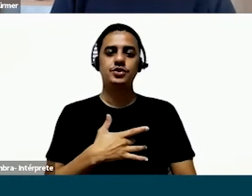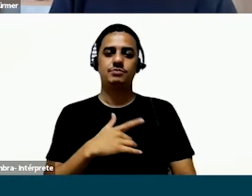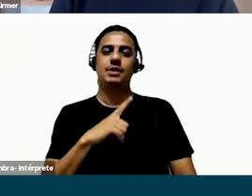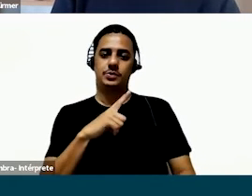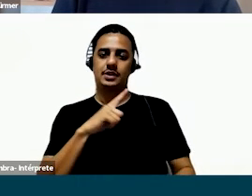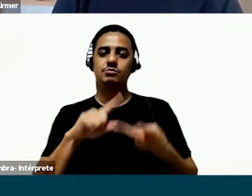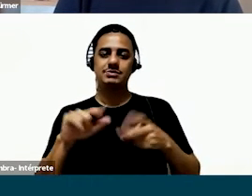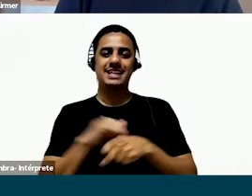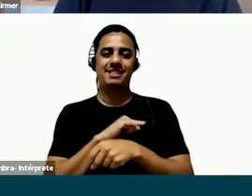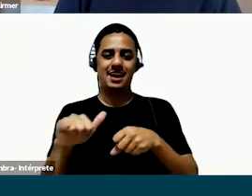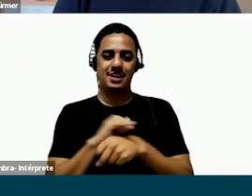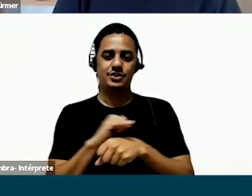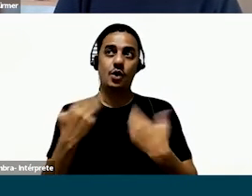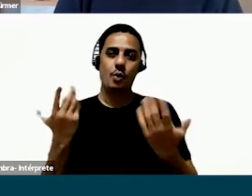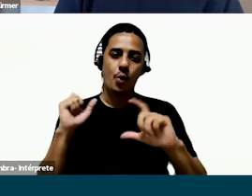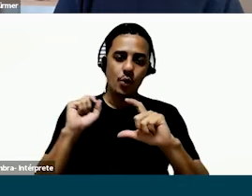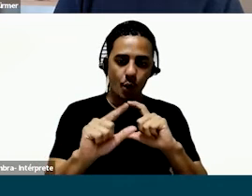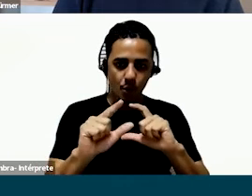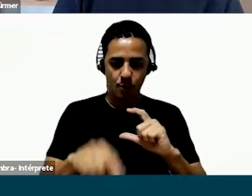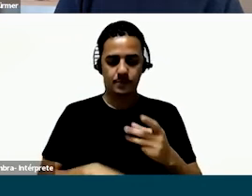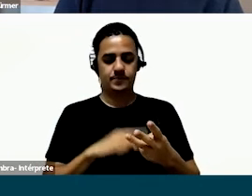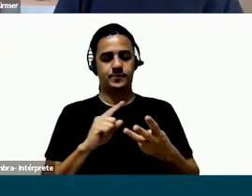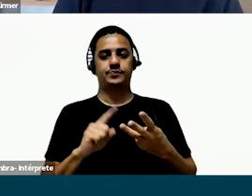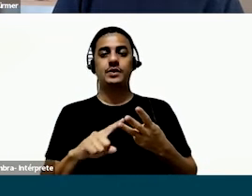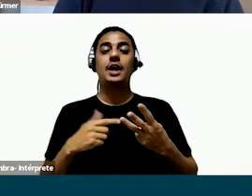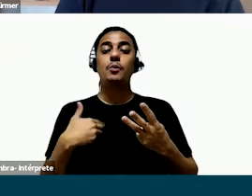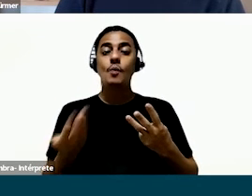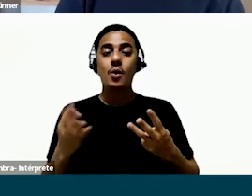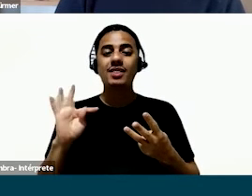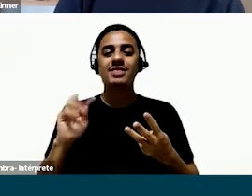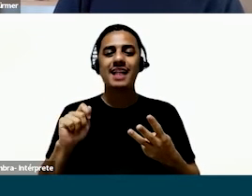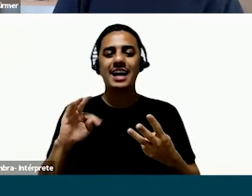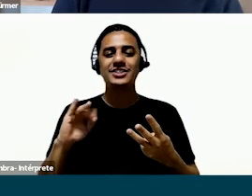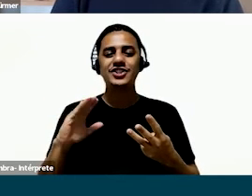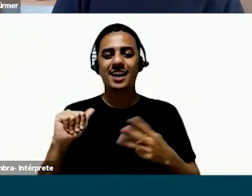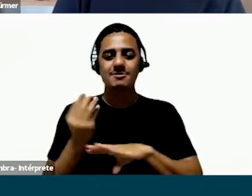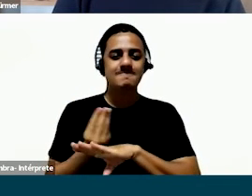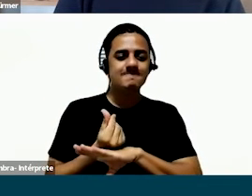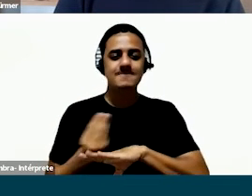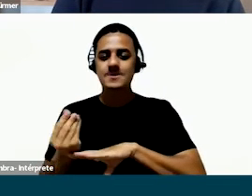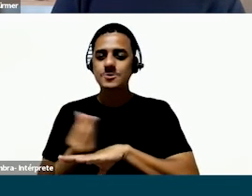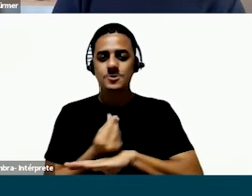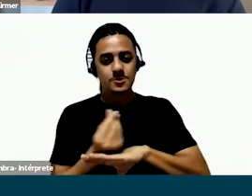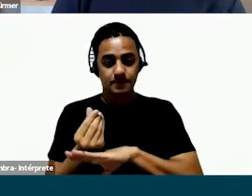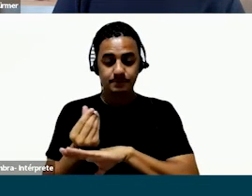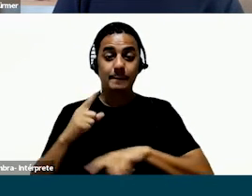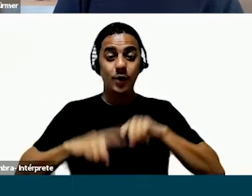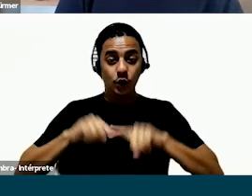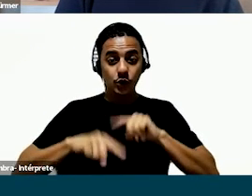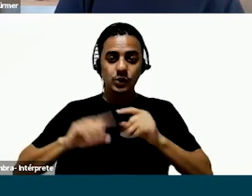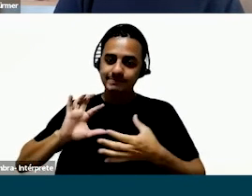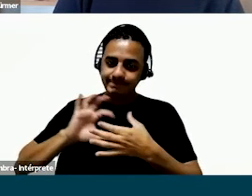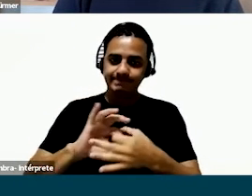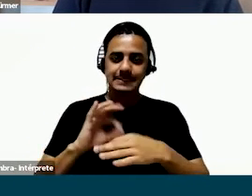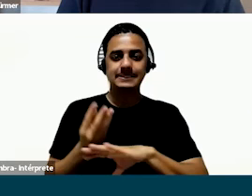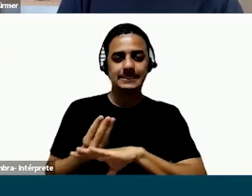caso era a saúde, né? Os goals, que são a nossa estratégia para chegar lá, e os bets, que é a tática. Normalmente, as ações do time de produto estão